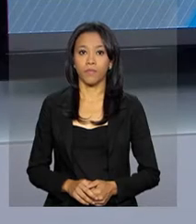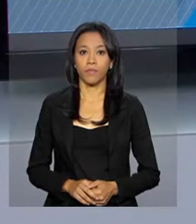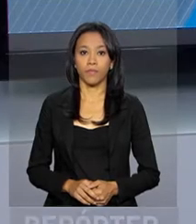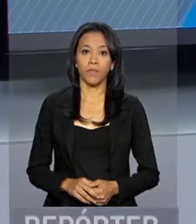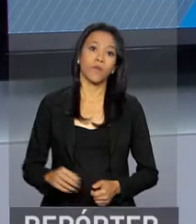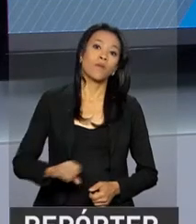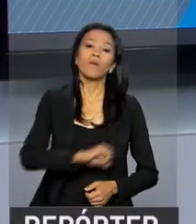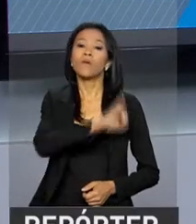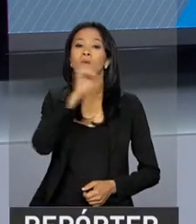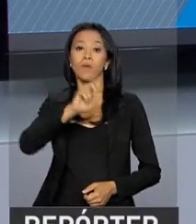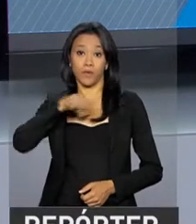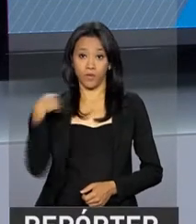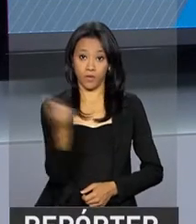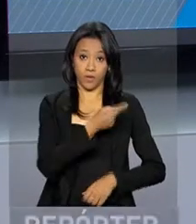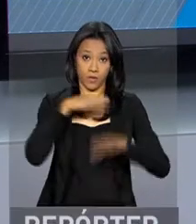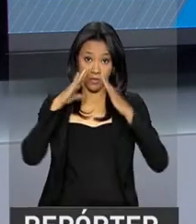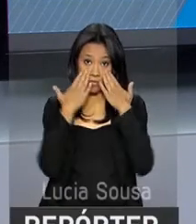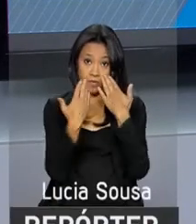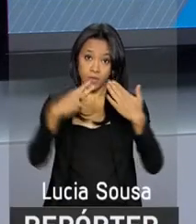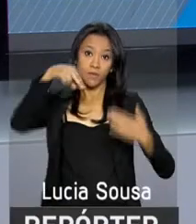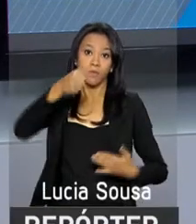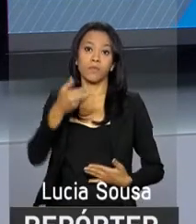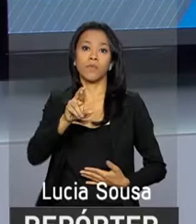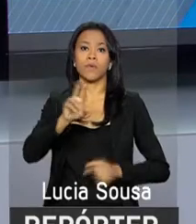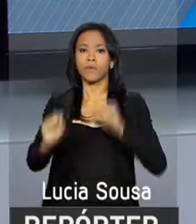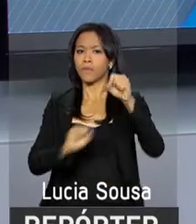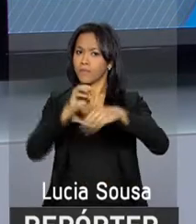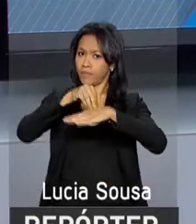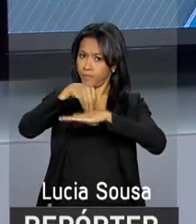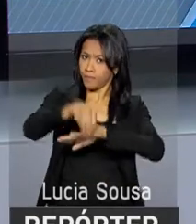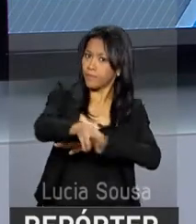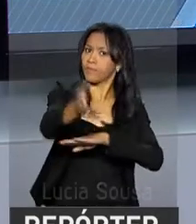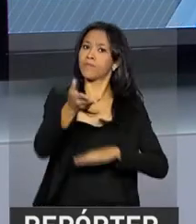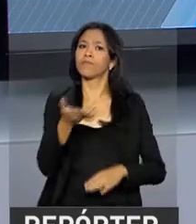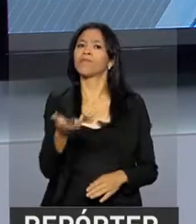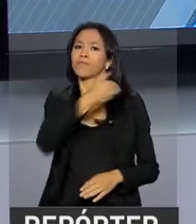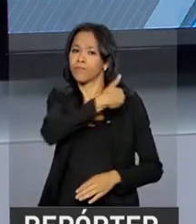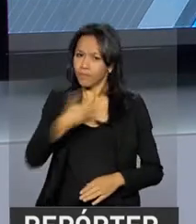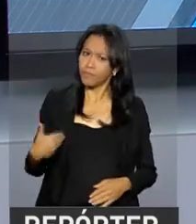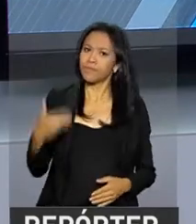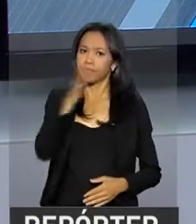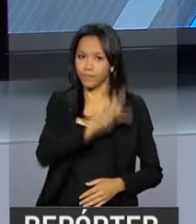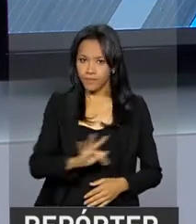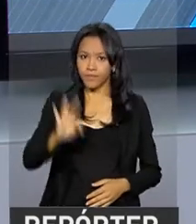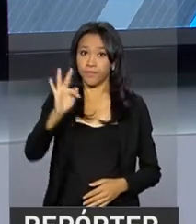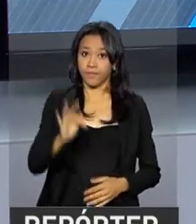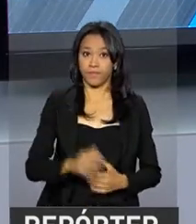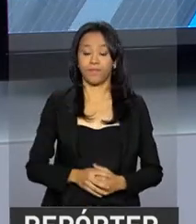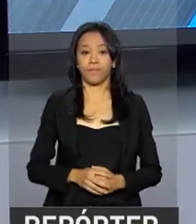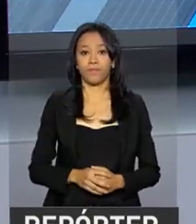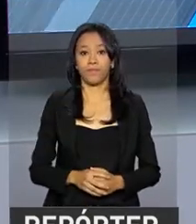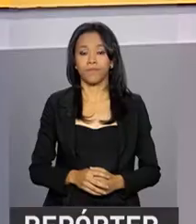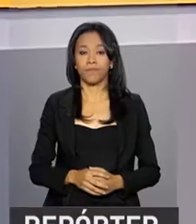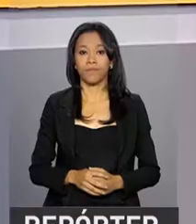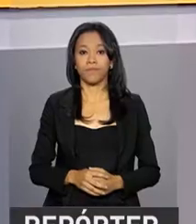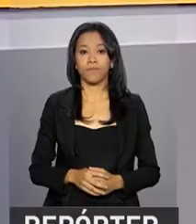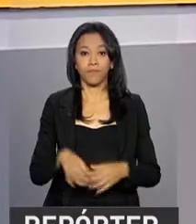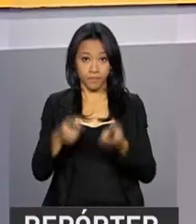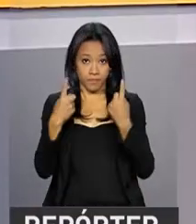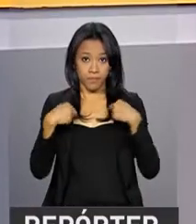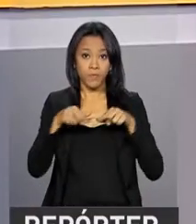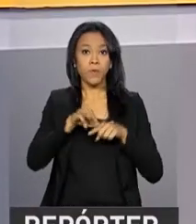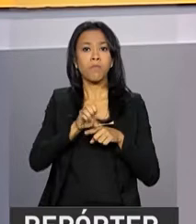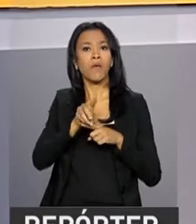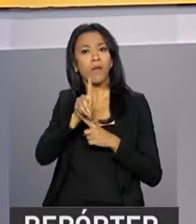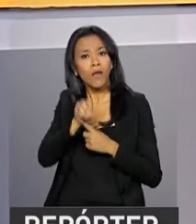olá estamos de volta com o repórter nbr trazendo pra vocês notícias do governo federal o